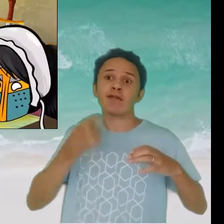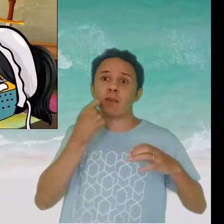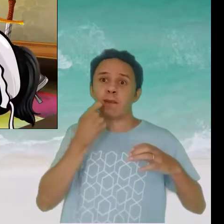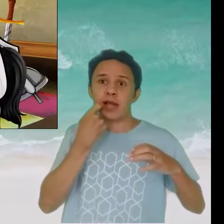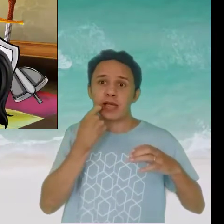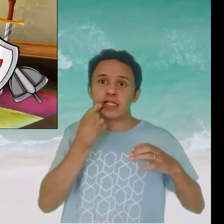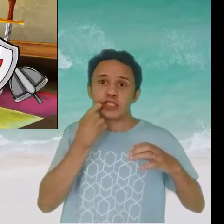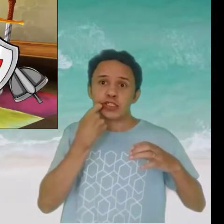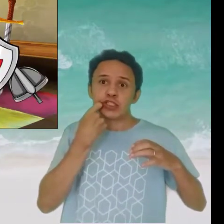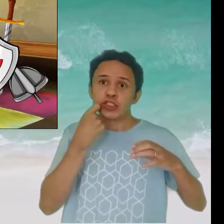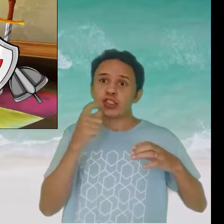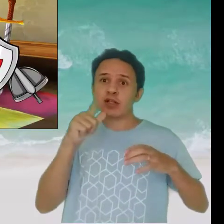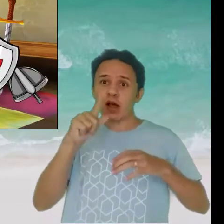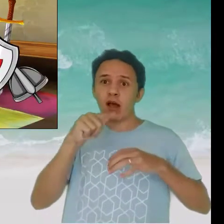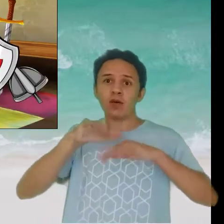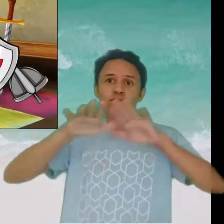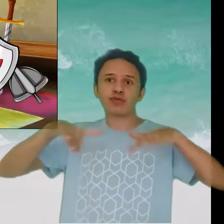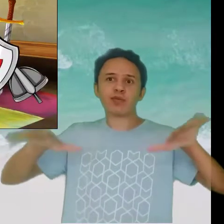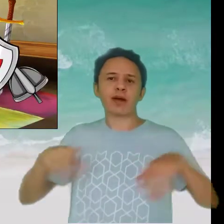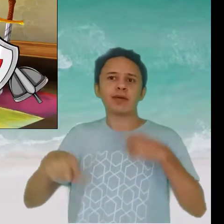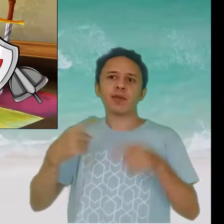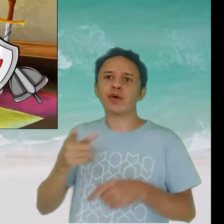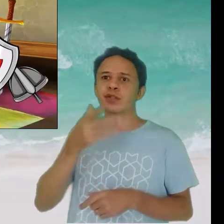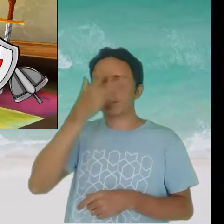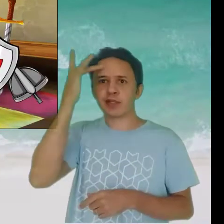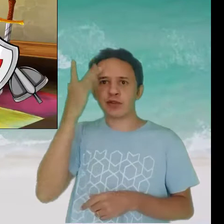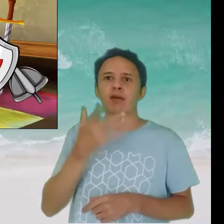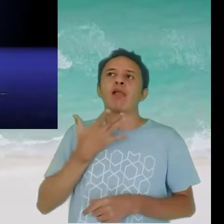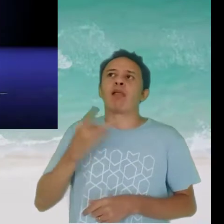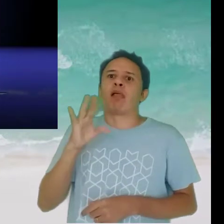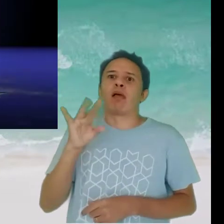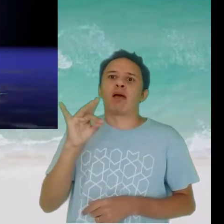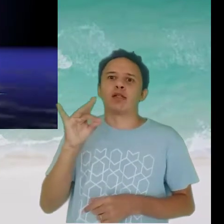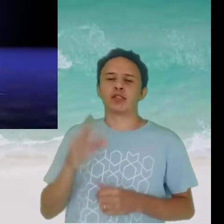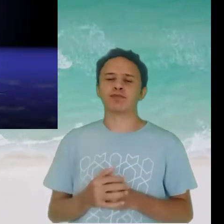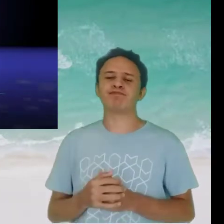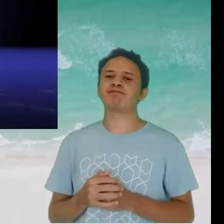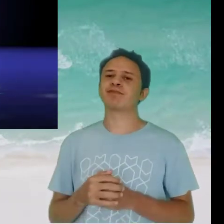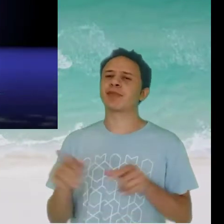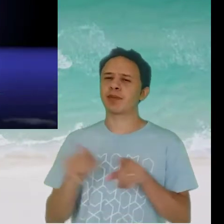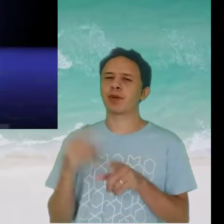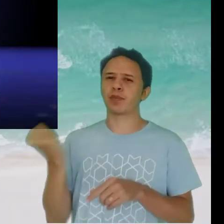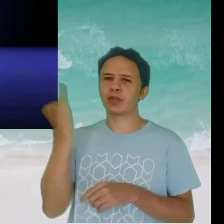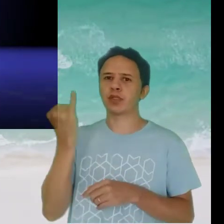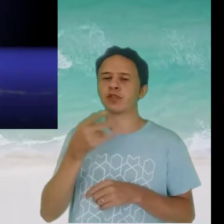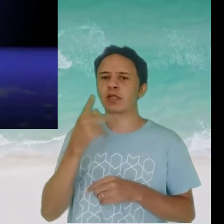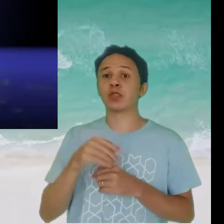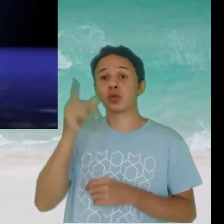do mar. E aí você imagina a sede que os caras ficavam depois. Agora vem uma outra parte